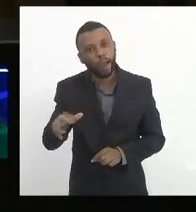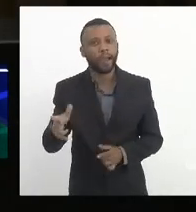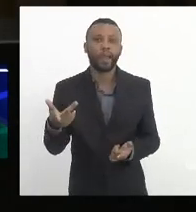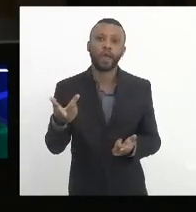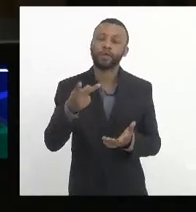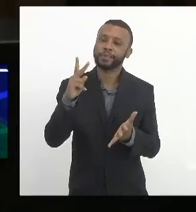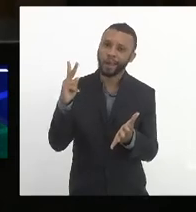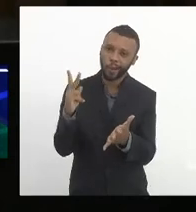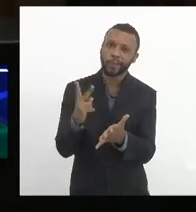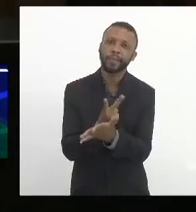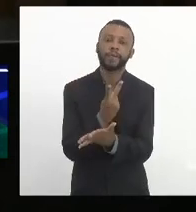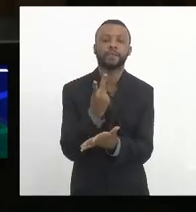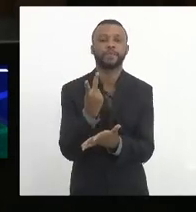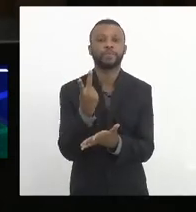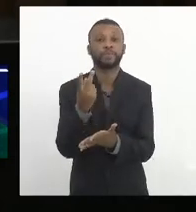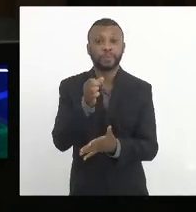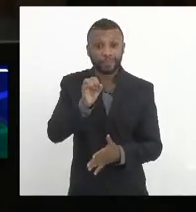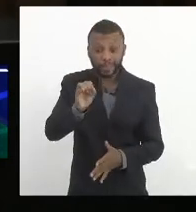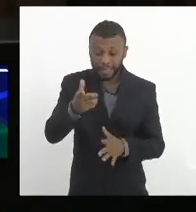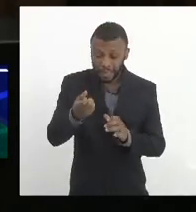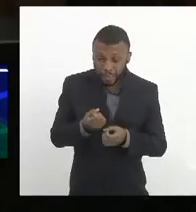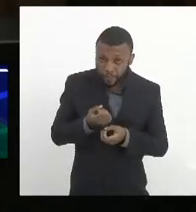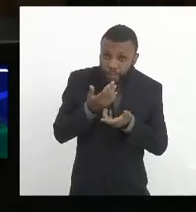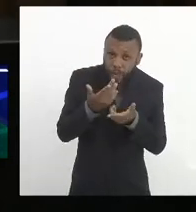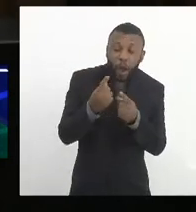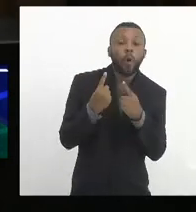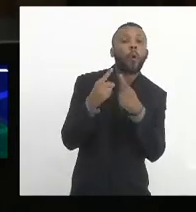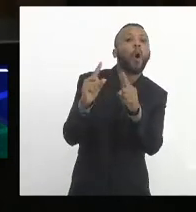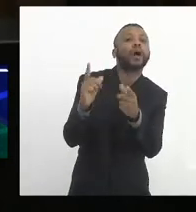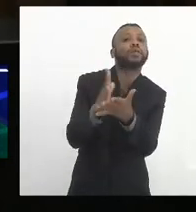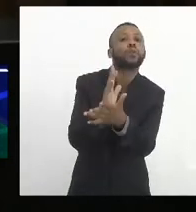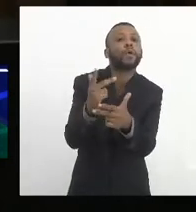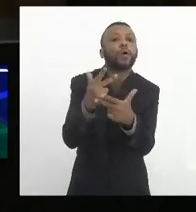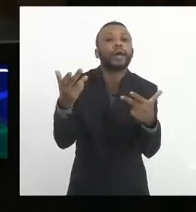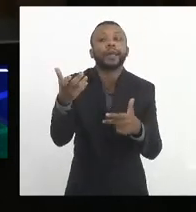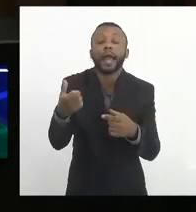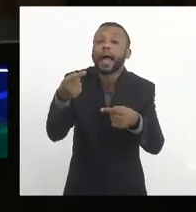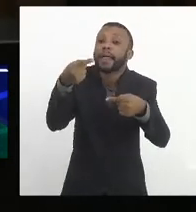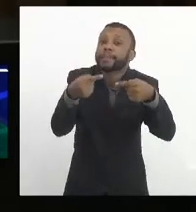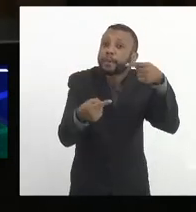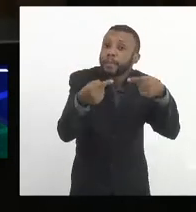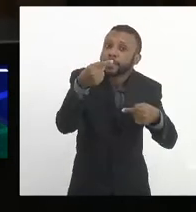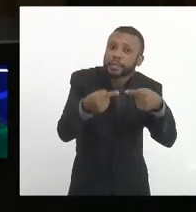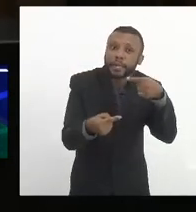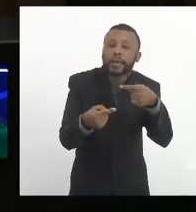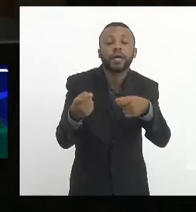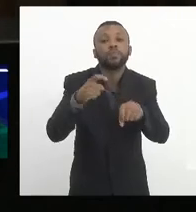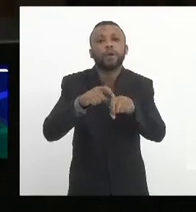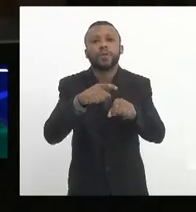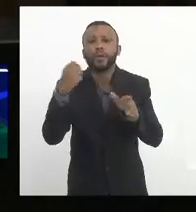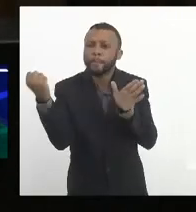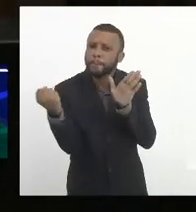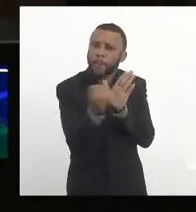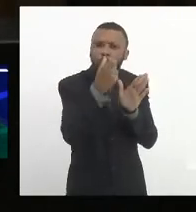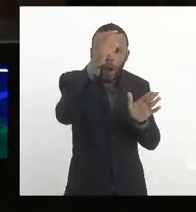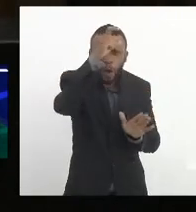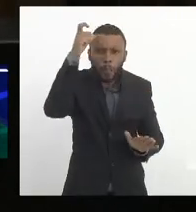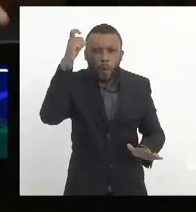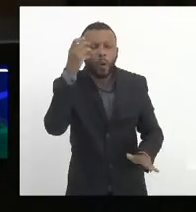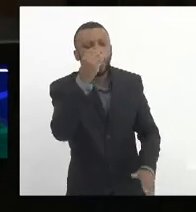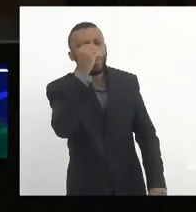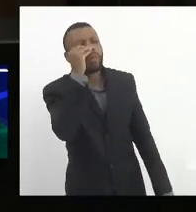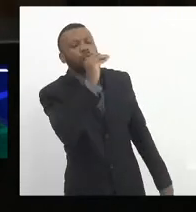que tem acontecido quem se manifesta contrariamente alguma coisa quer trazer no debate é logo rotulado de